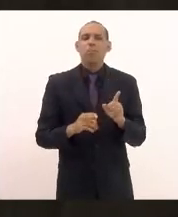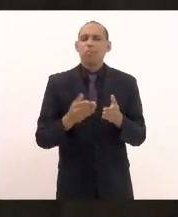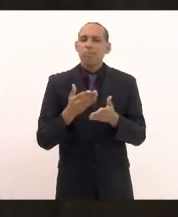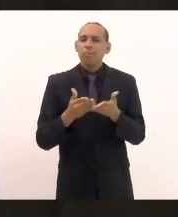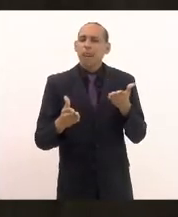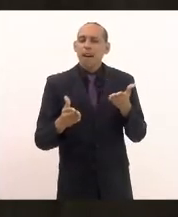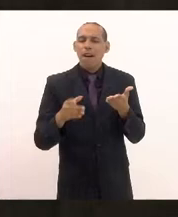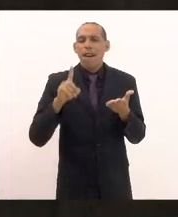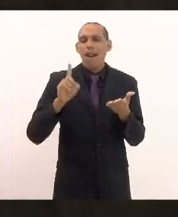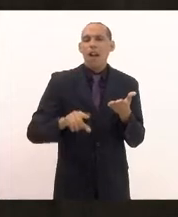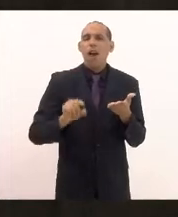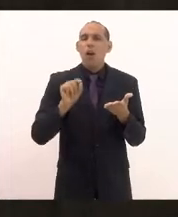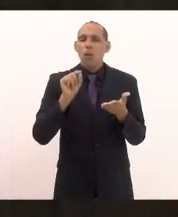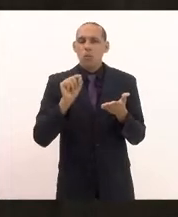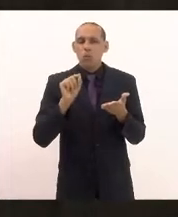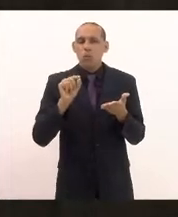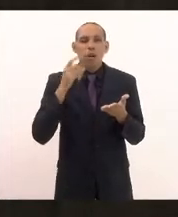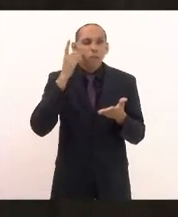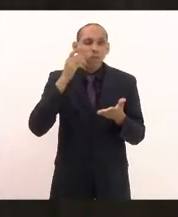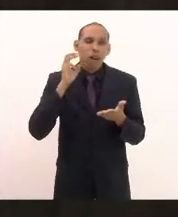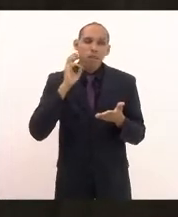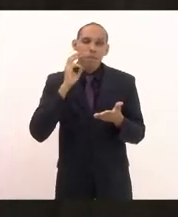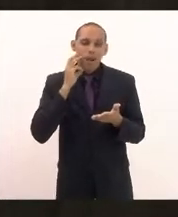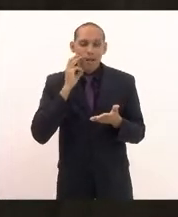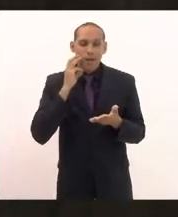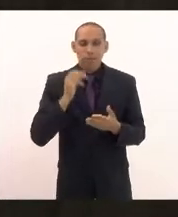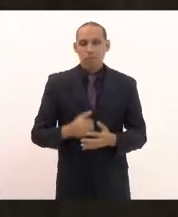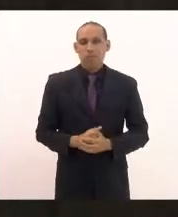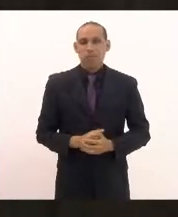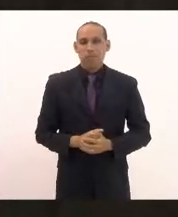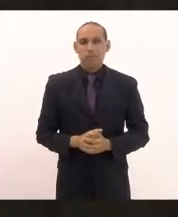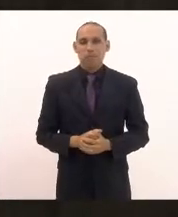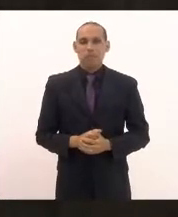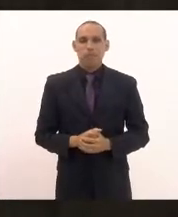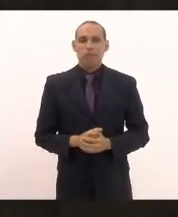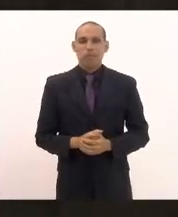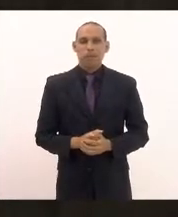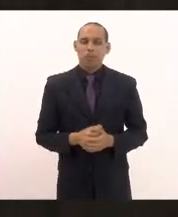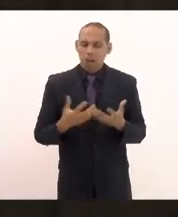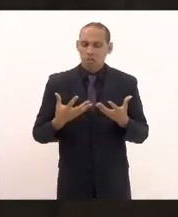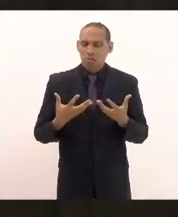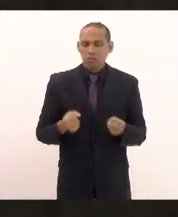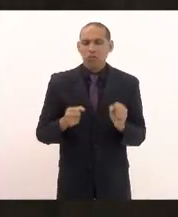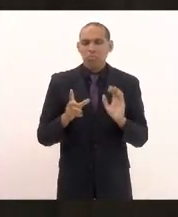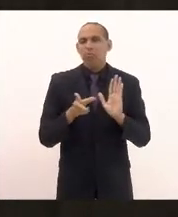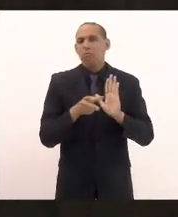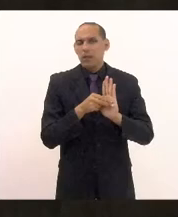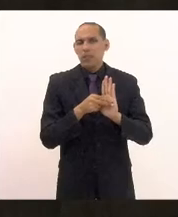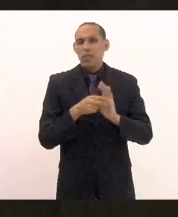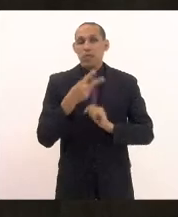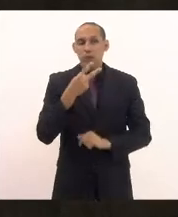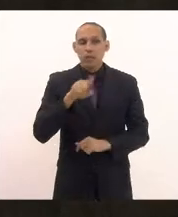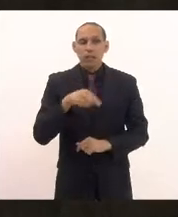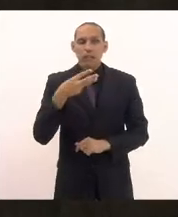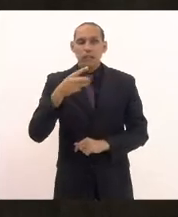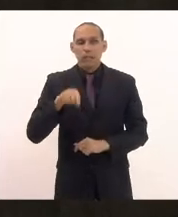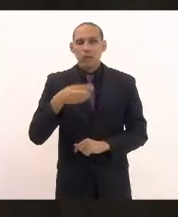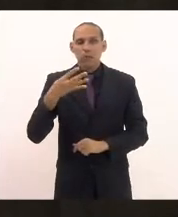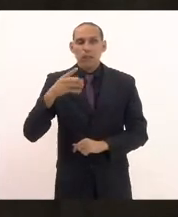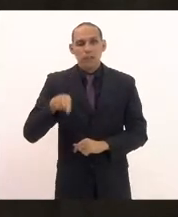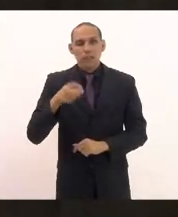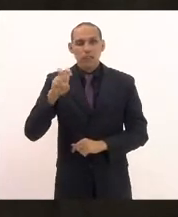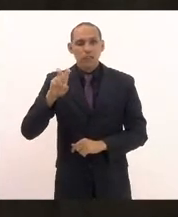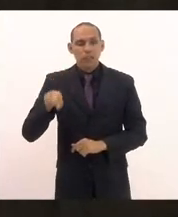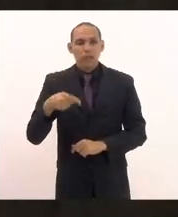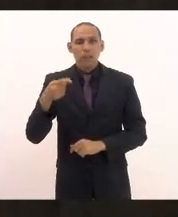foi o deputado Valdeque Carneiro, que foi favorável às emendas 2, 3, 4,